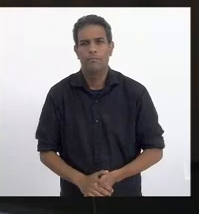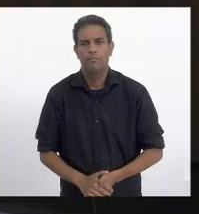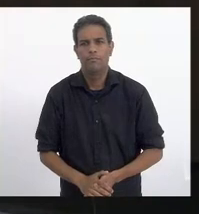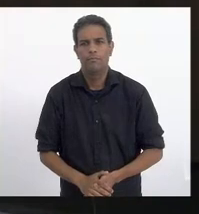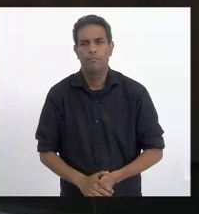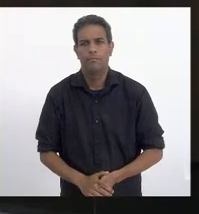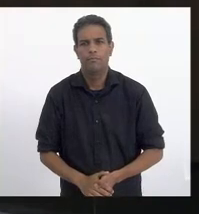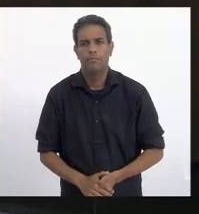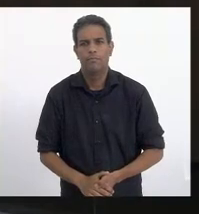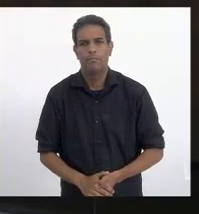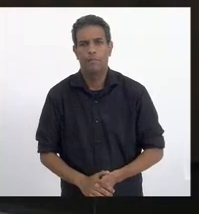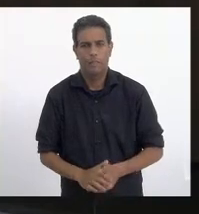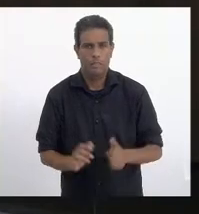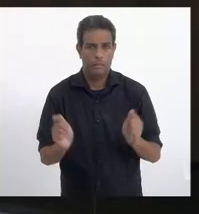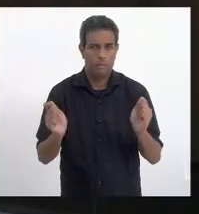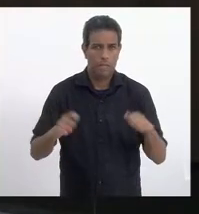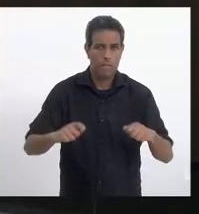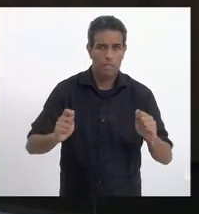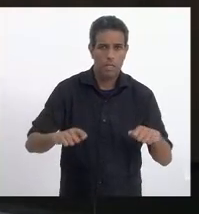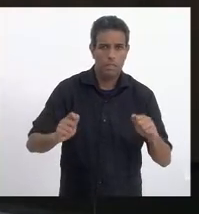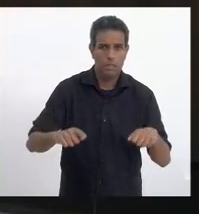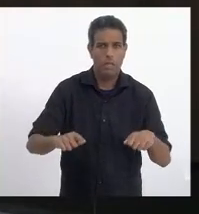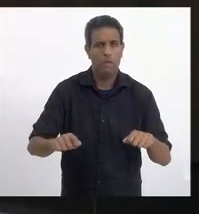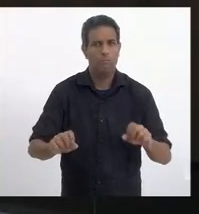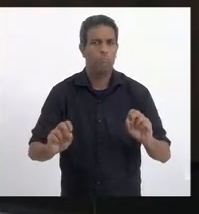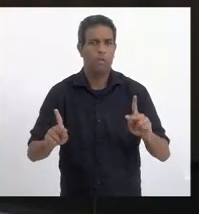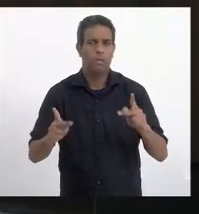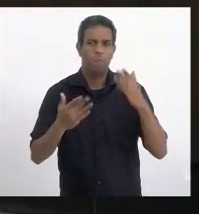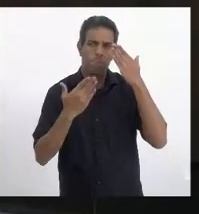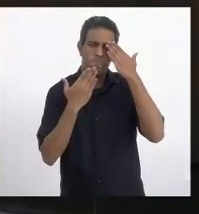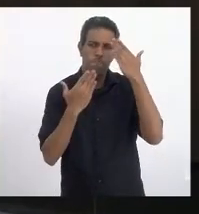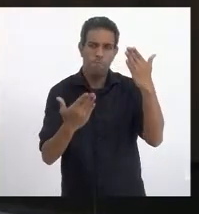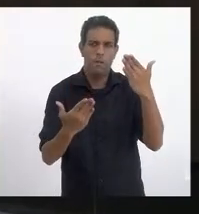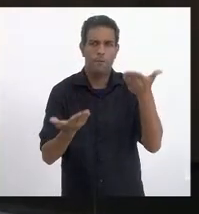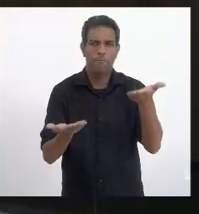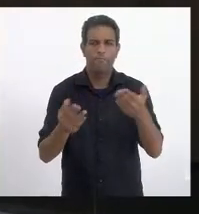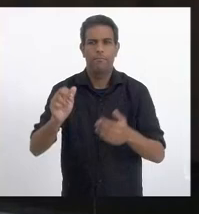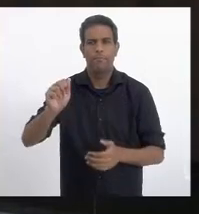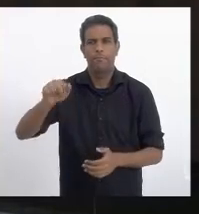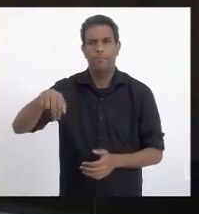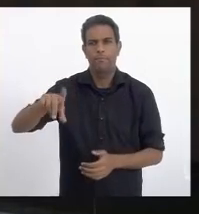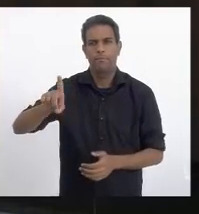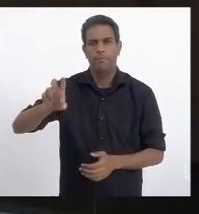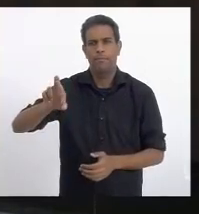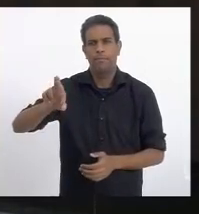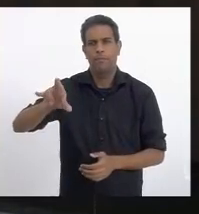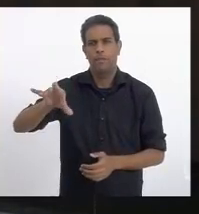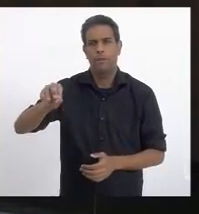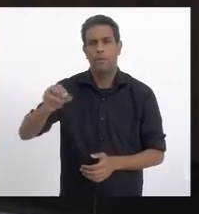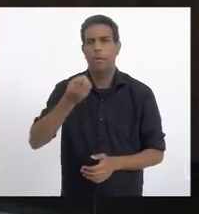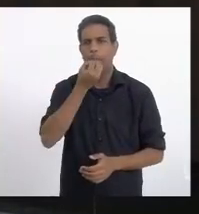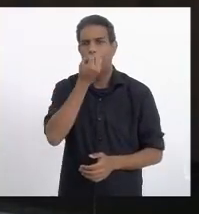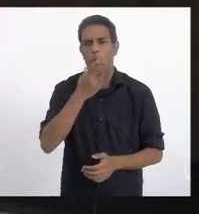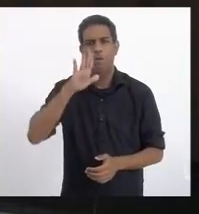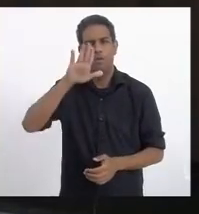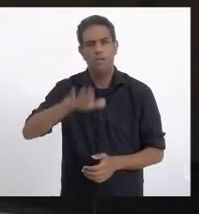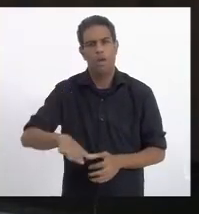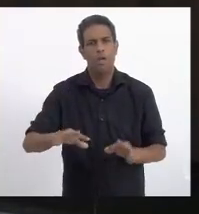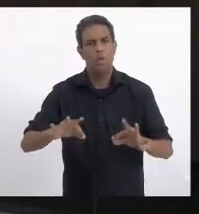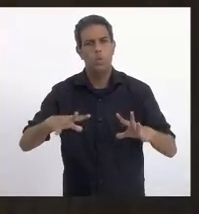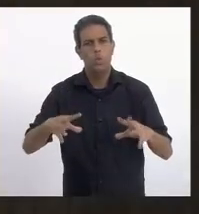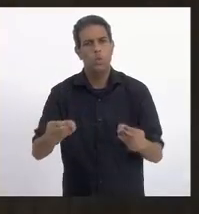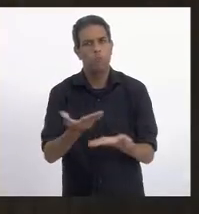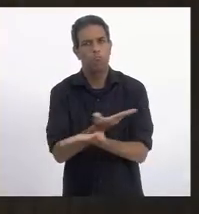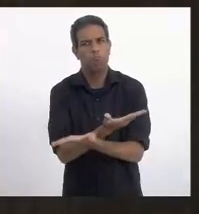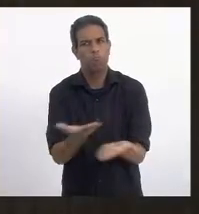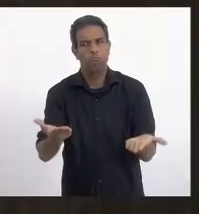e vê se tá certo está funcionando já já tá pronto famoso Andreas Oi boa tarde a todos